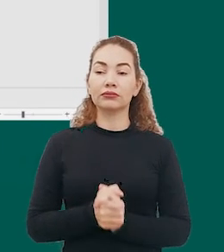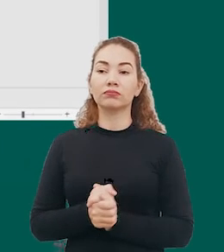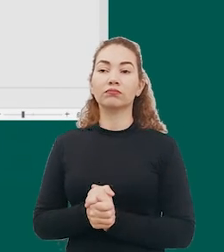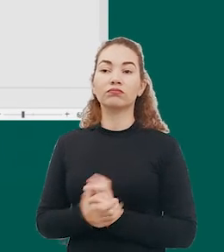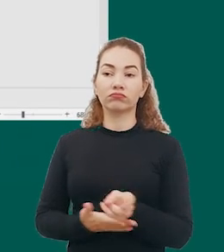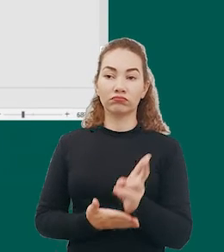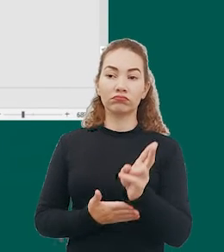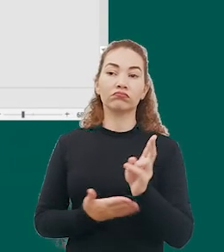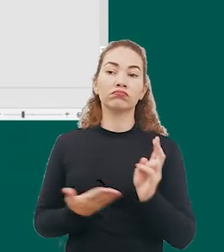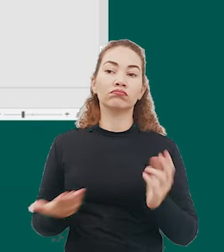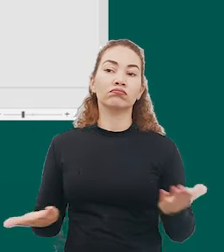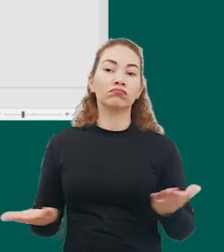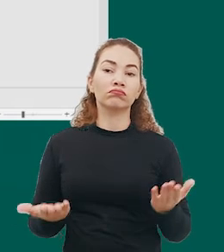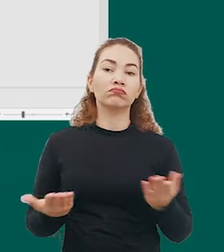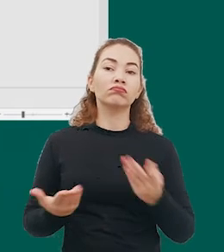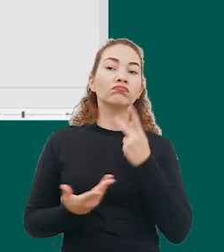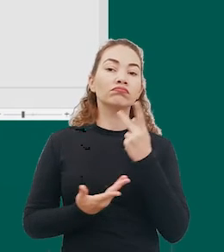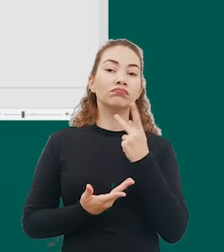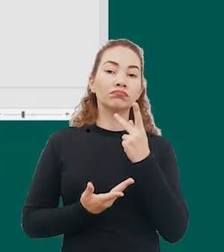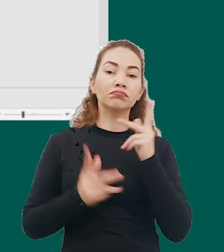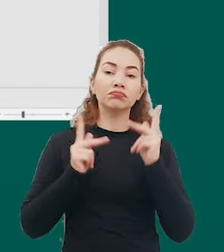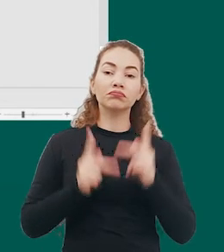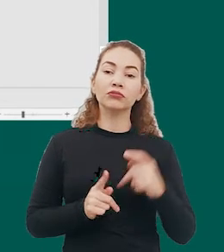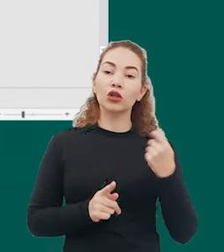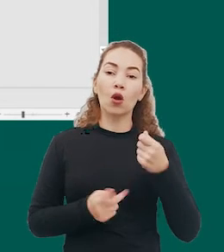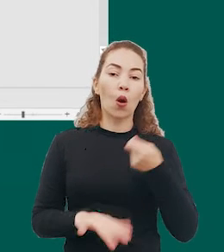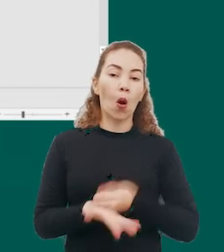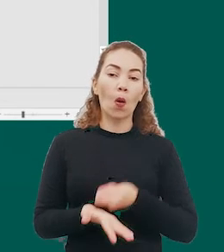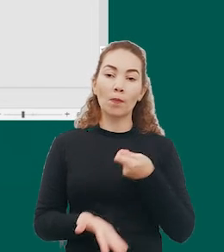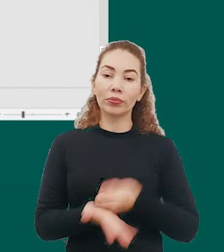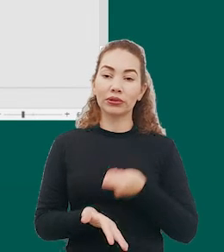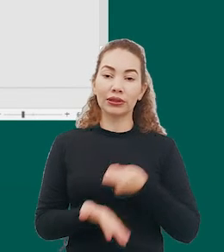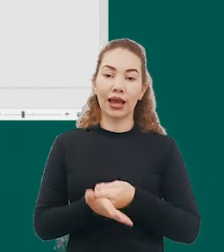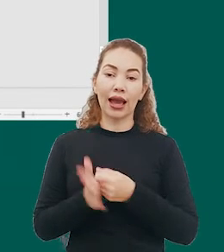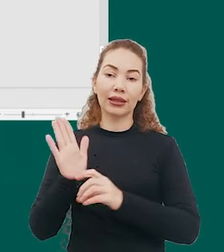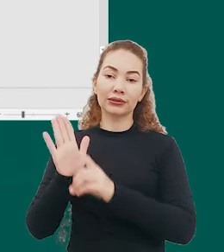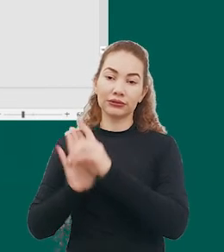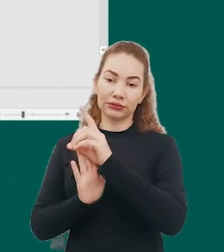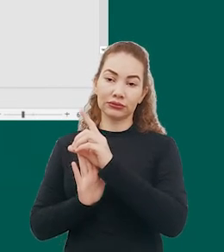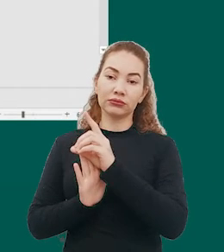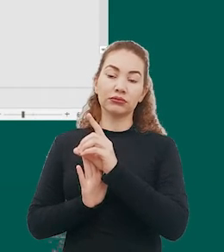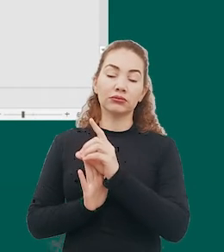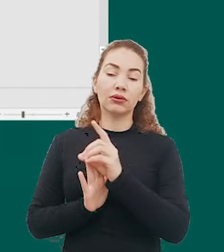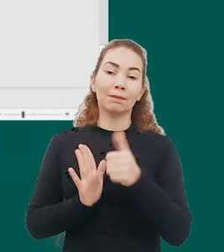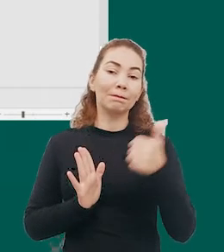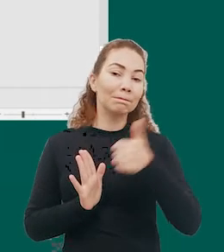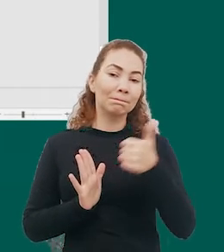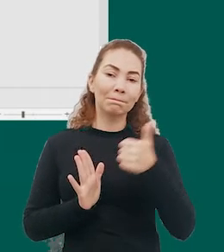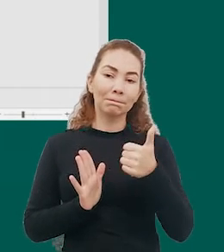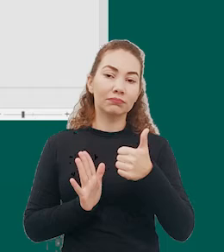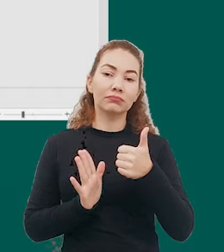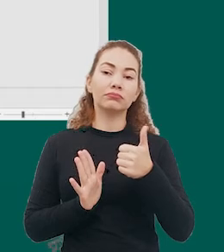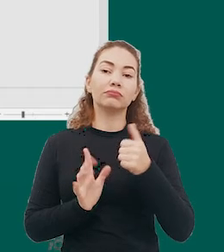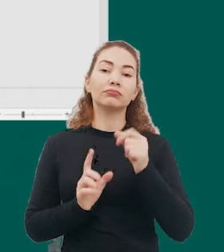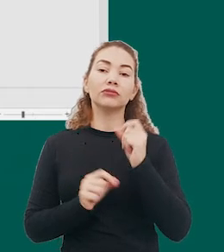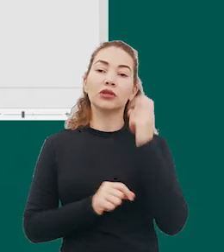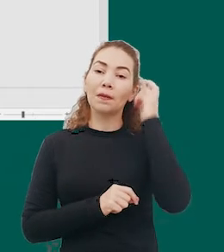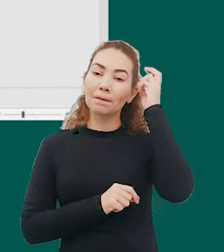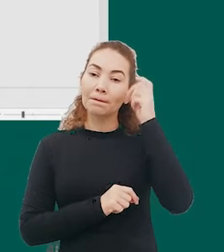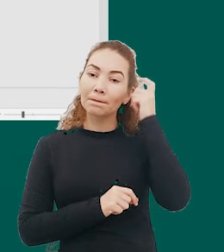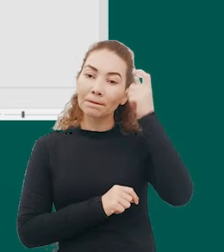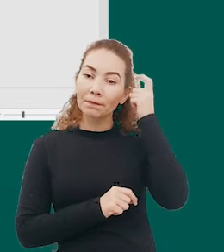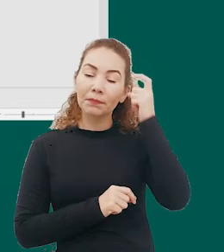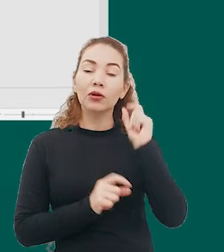pessoal, das pessoas que estão obrigadas à entrega da declaração. Nós temos, em primeiro lugar, o que nós sempre nos preocupamos é